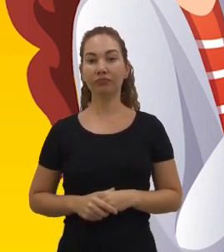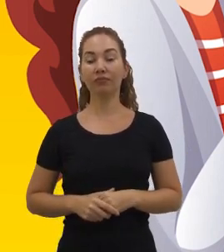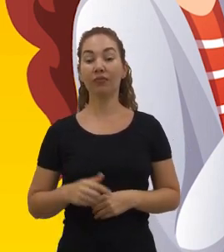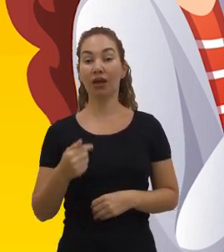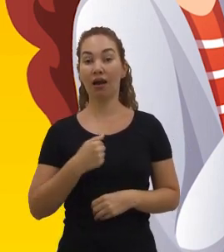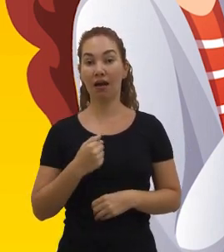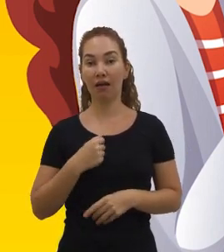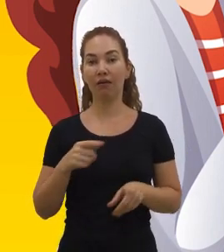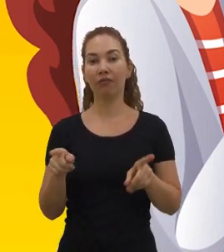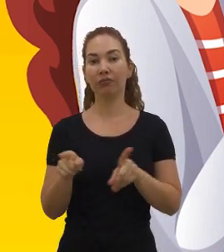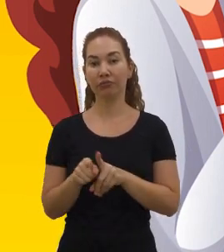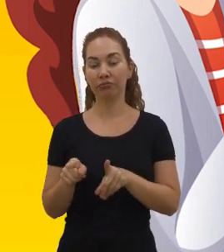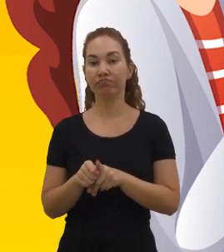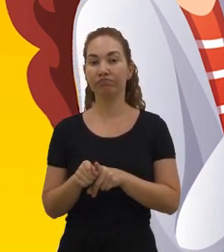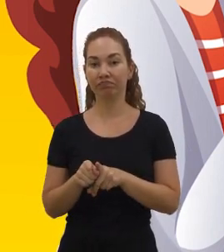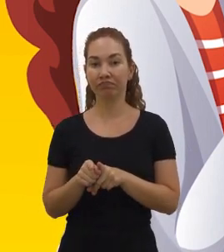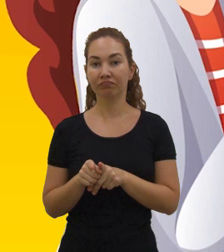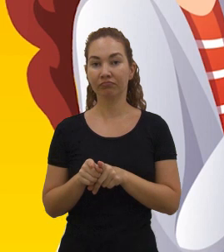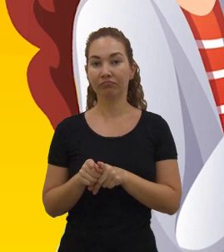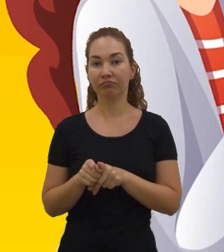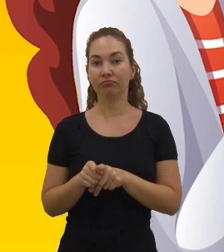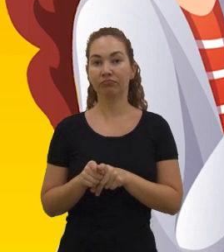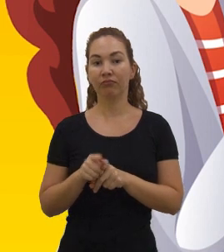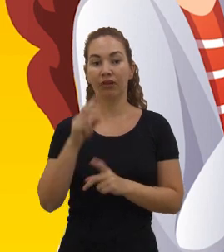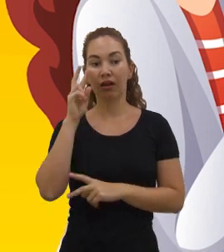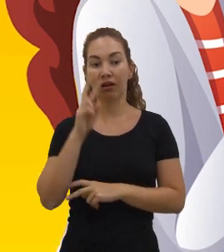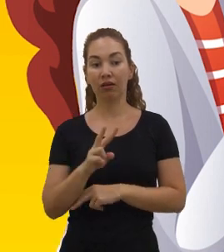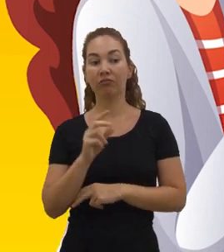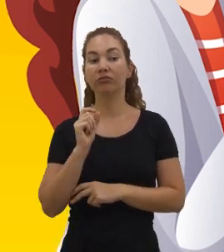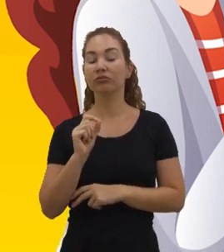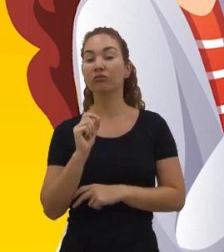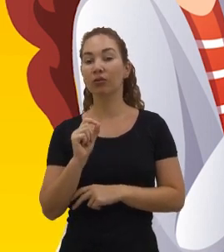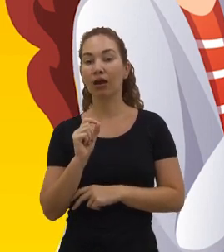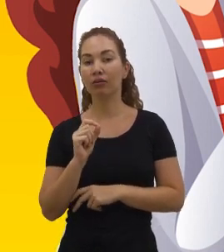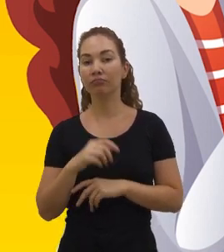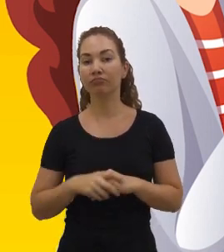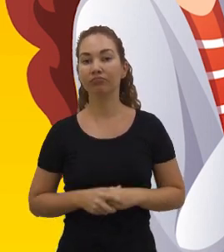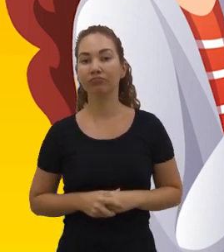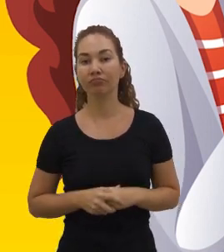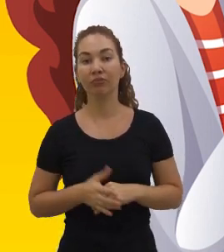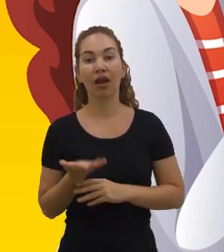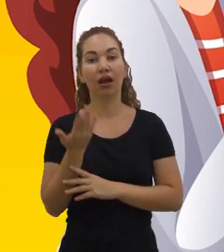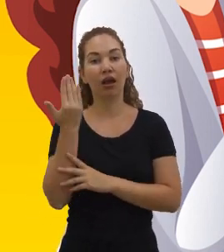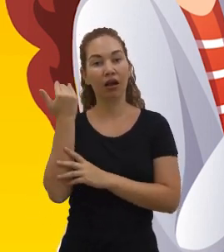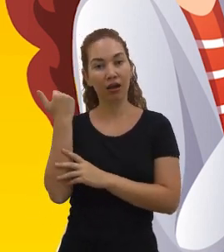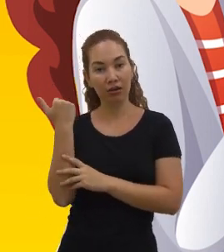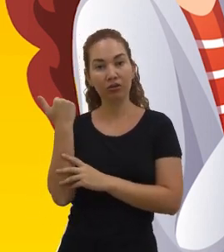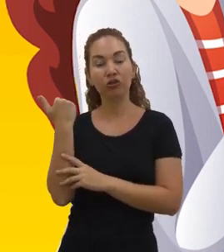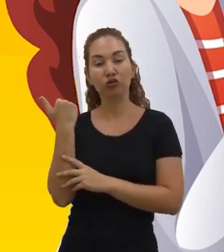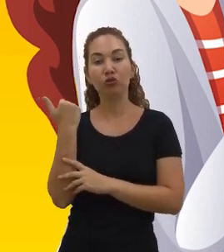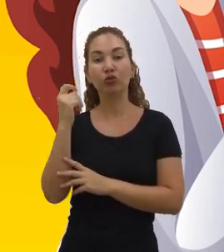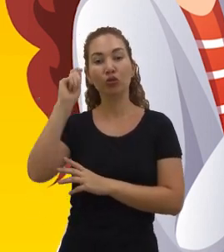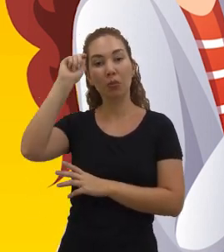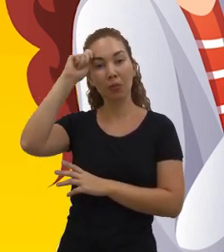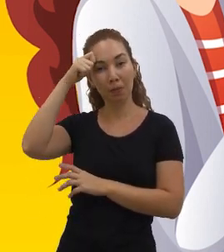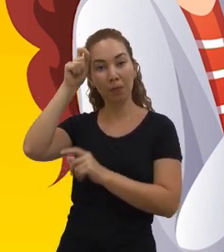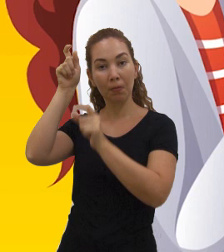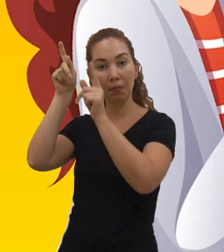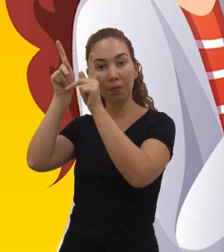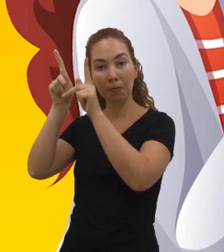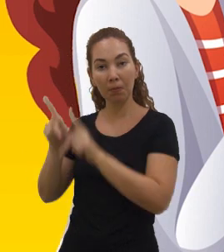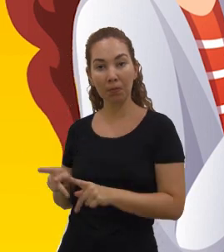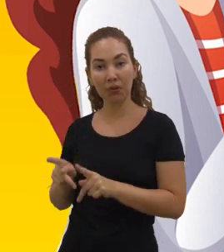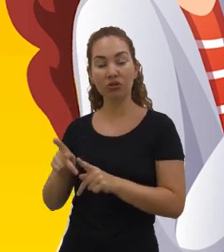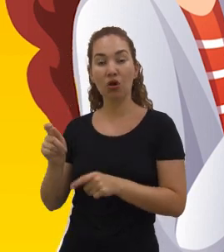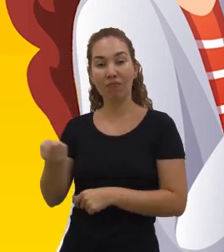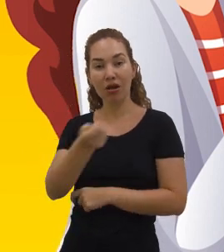Eu também já vi sobre o criado mudo, né? Que antigamente os negros, eles eram escravizados,